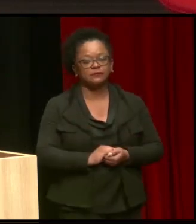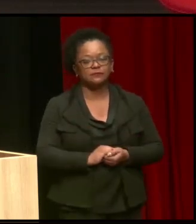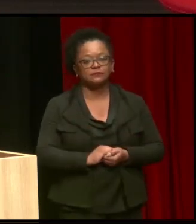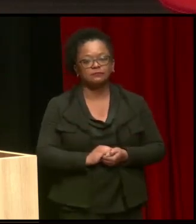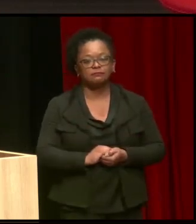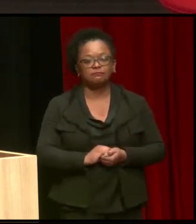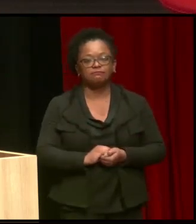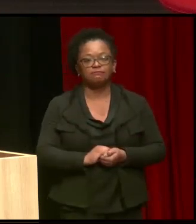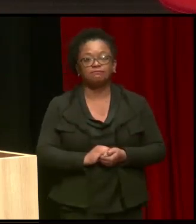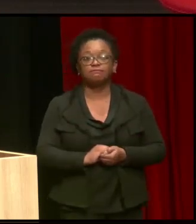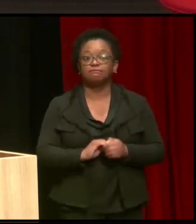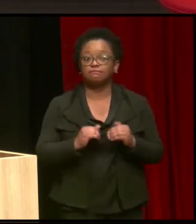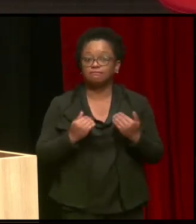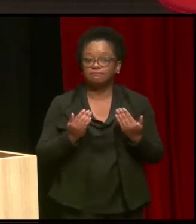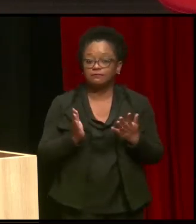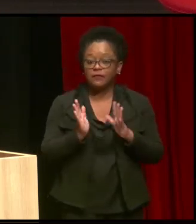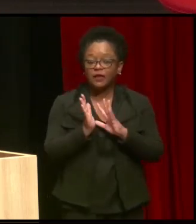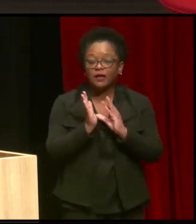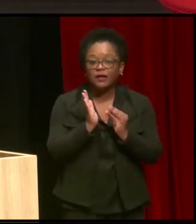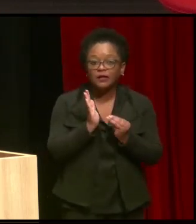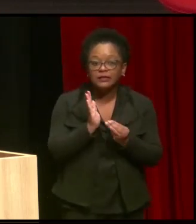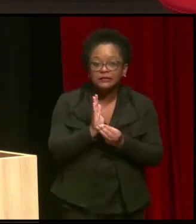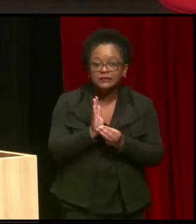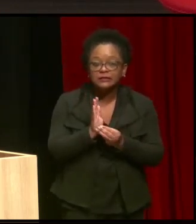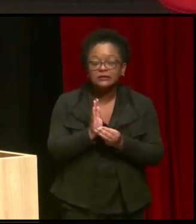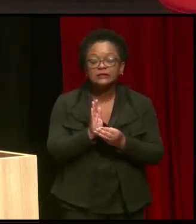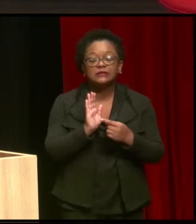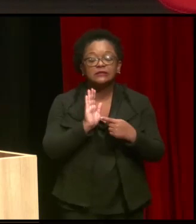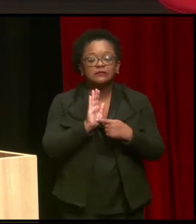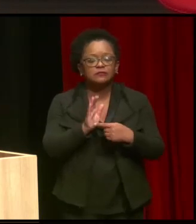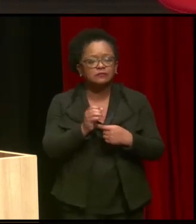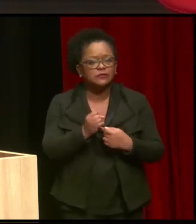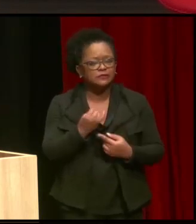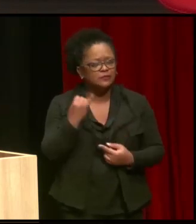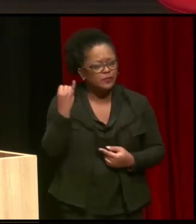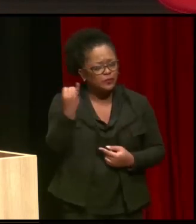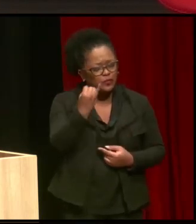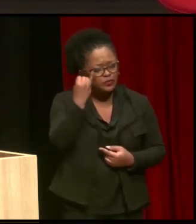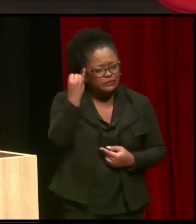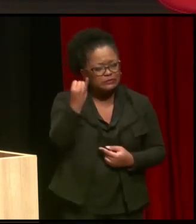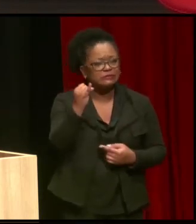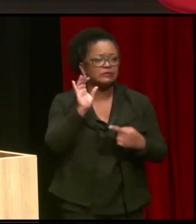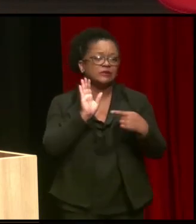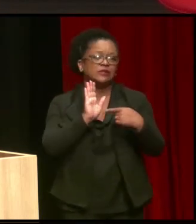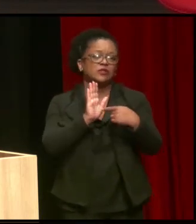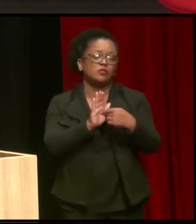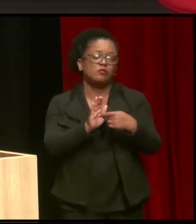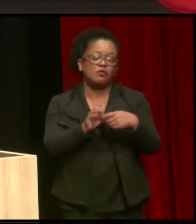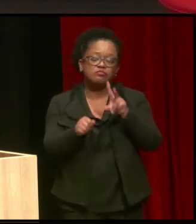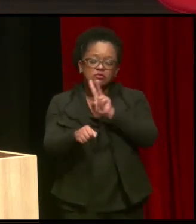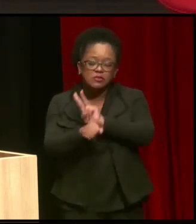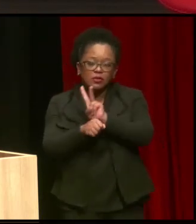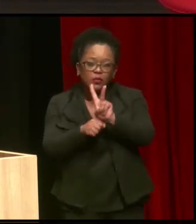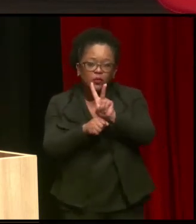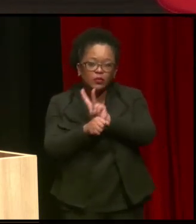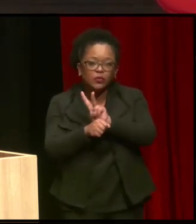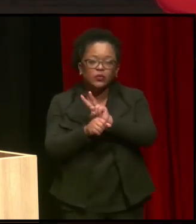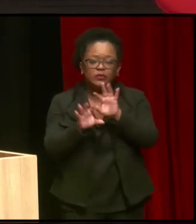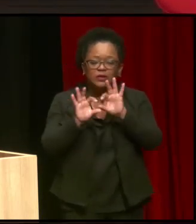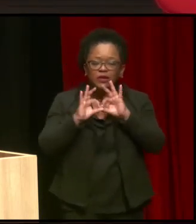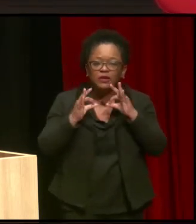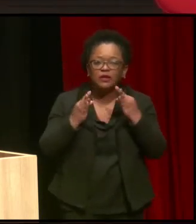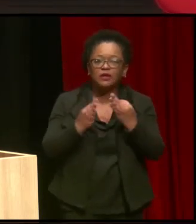Então a igreja, ela tem um papel muito importante nesse momento de cuidar, de estar com as famílias, e mesmo uma pessoa